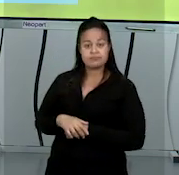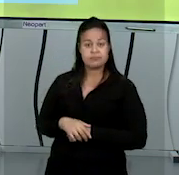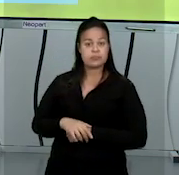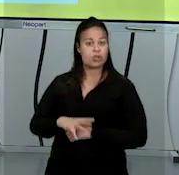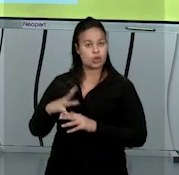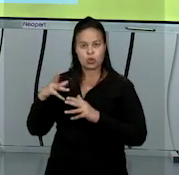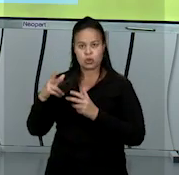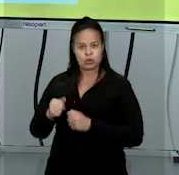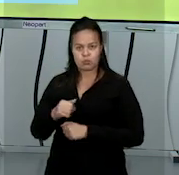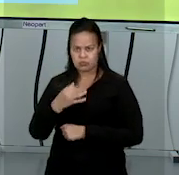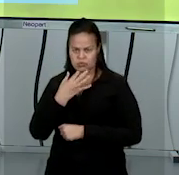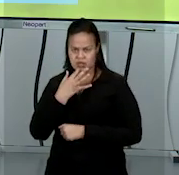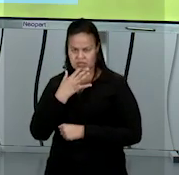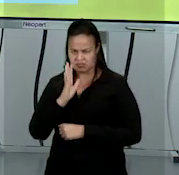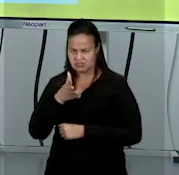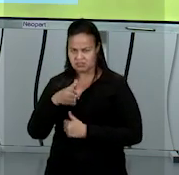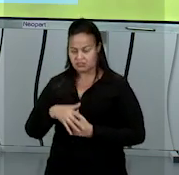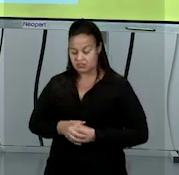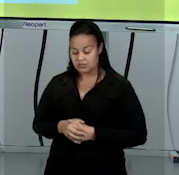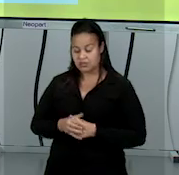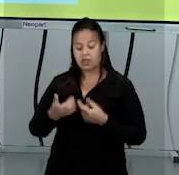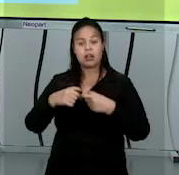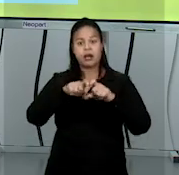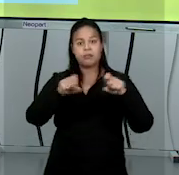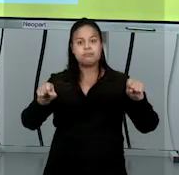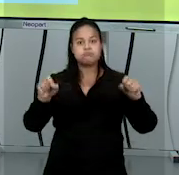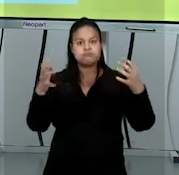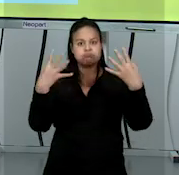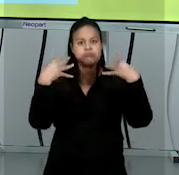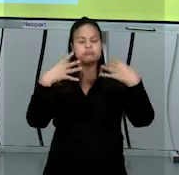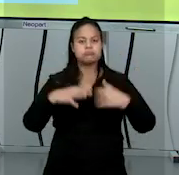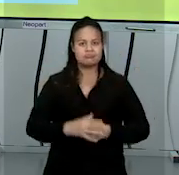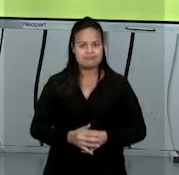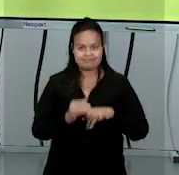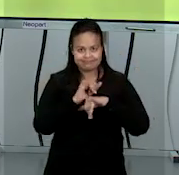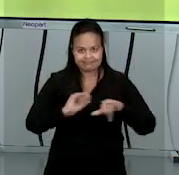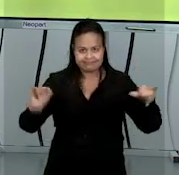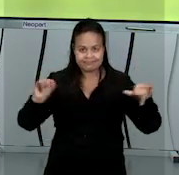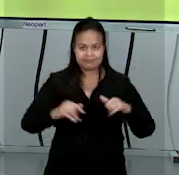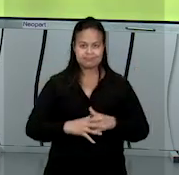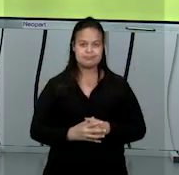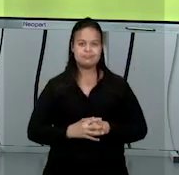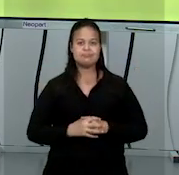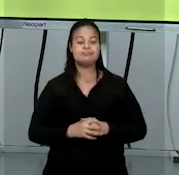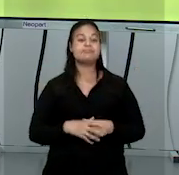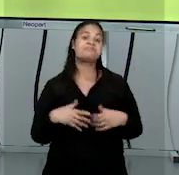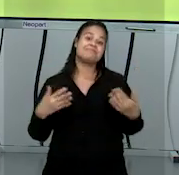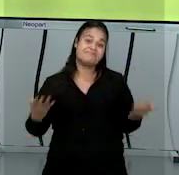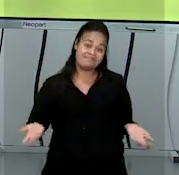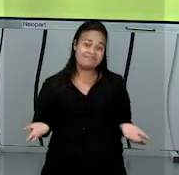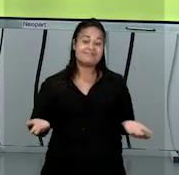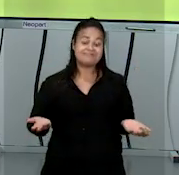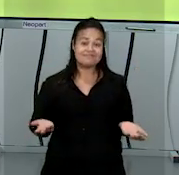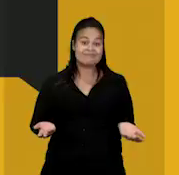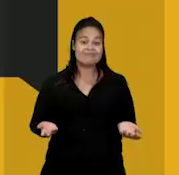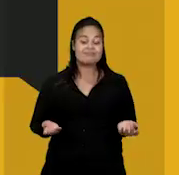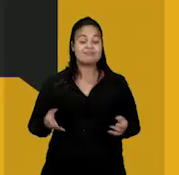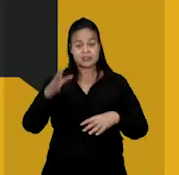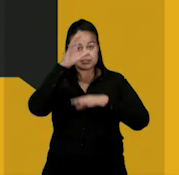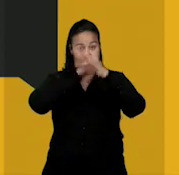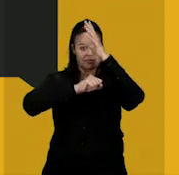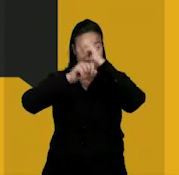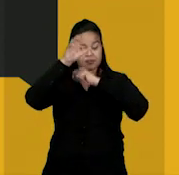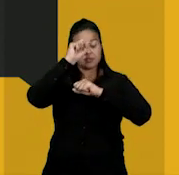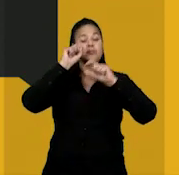publicidade. Então nós temos o texto não verbal, nós temos aqui uma criança, parece ser uma moça,